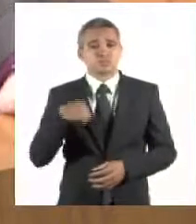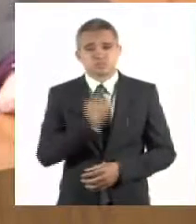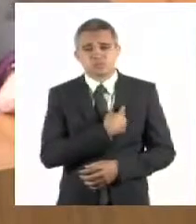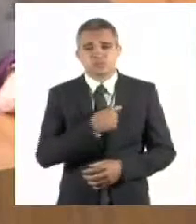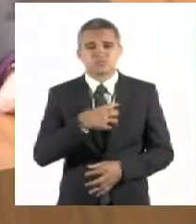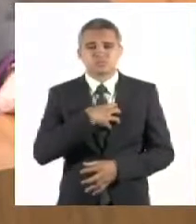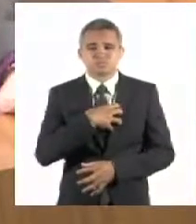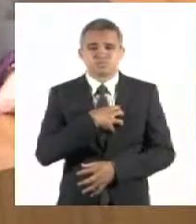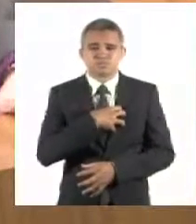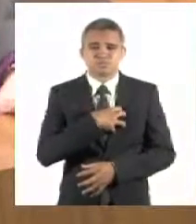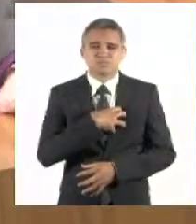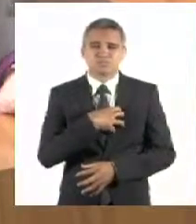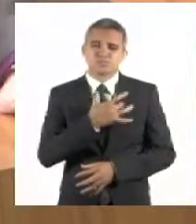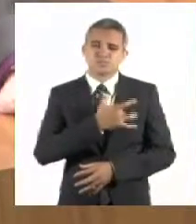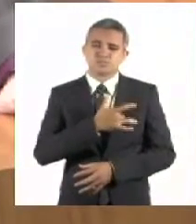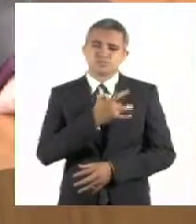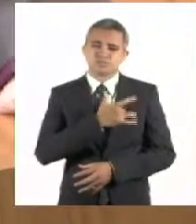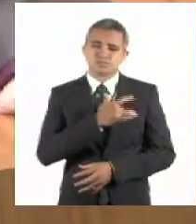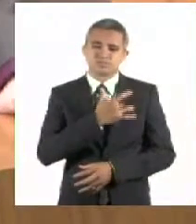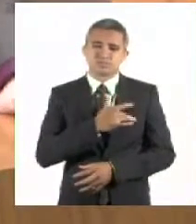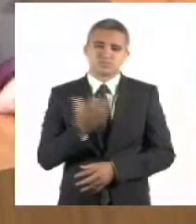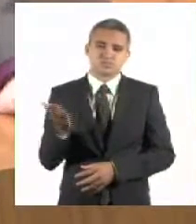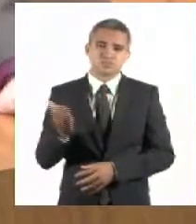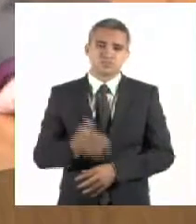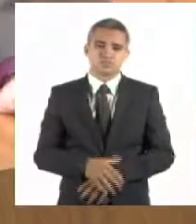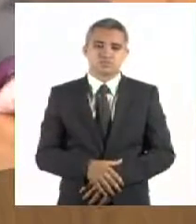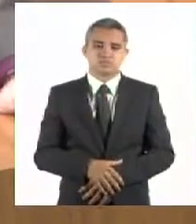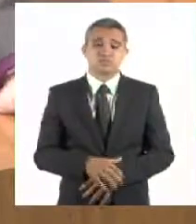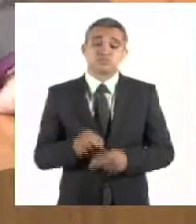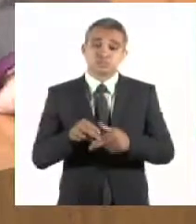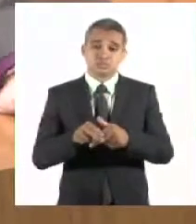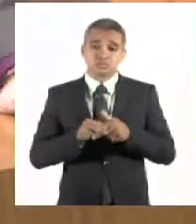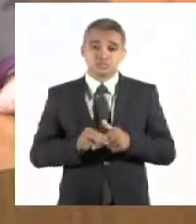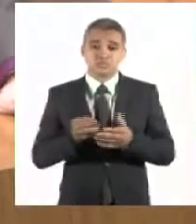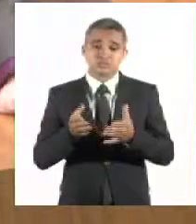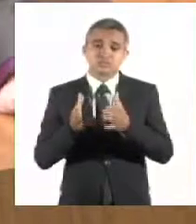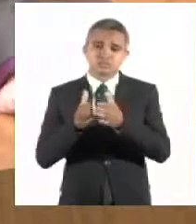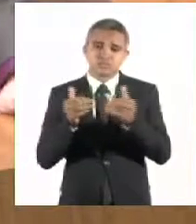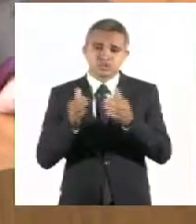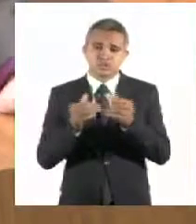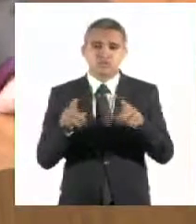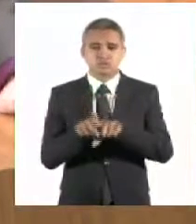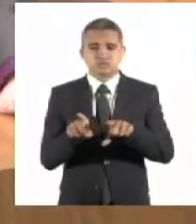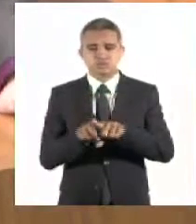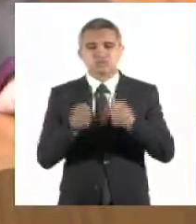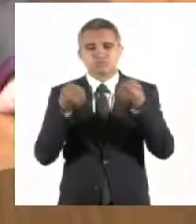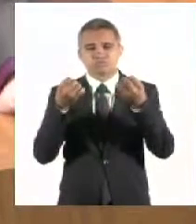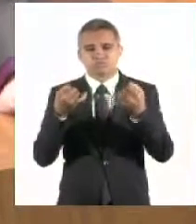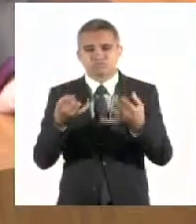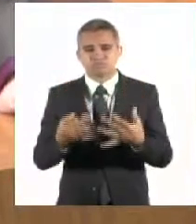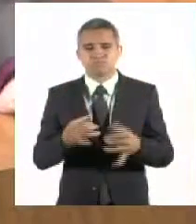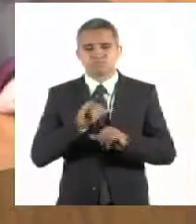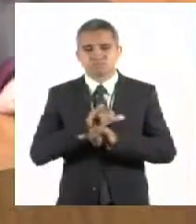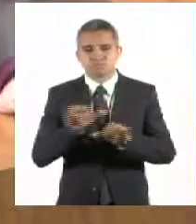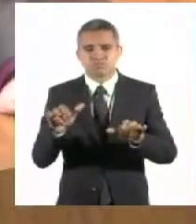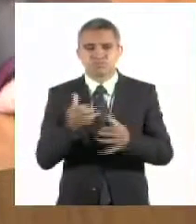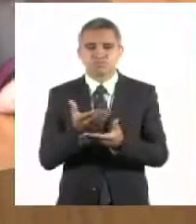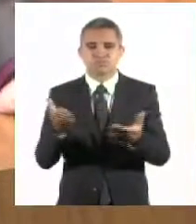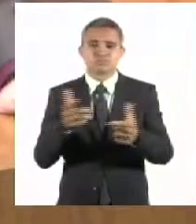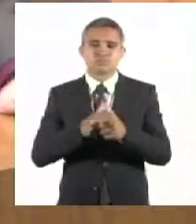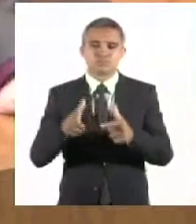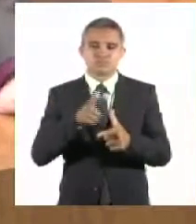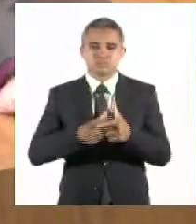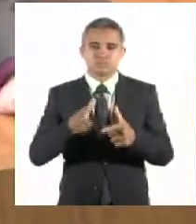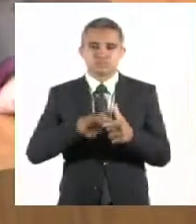sensibilidade, e é por isso que eu estou socializando este problema de